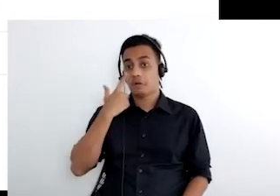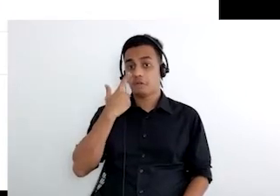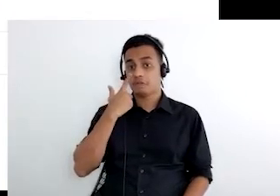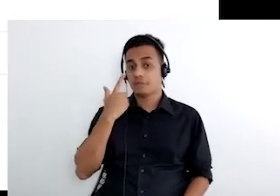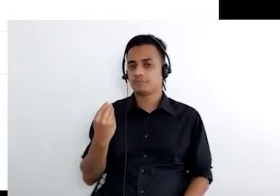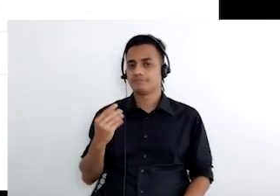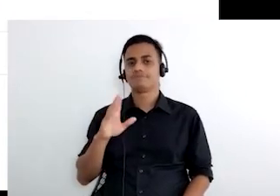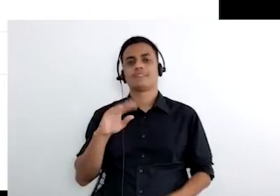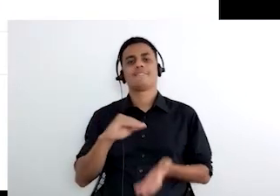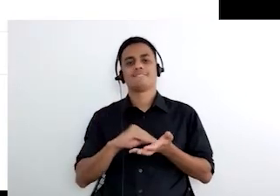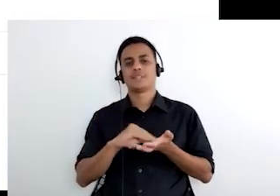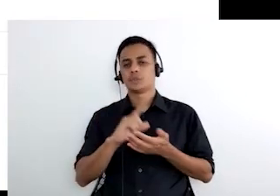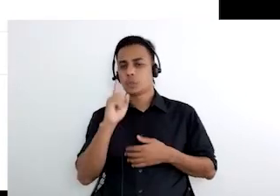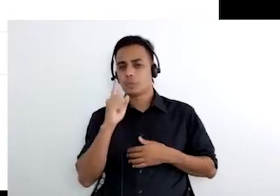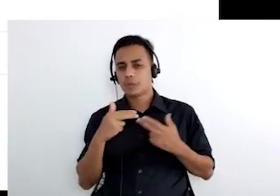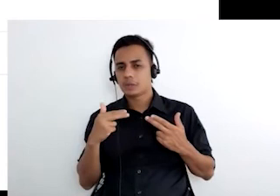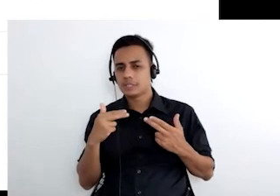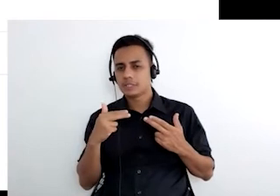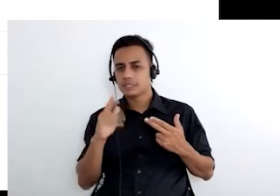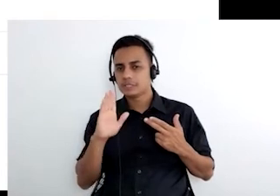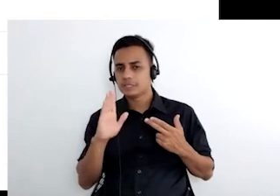faltou um igual em algum lugar aqui que está falhando.